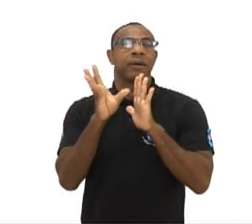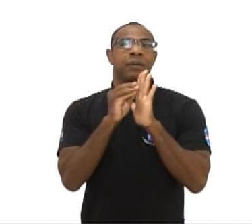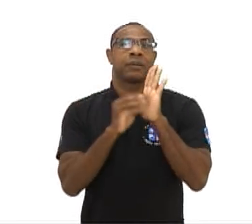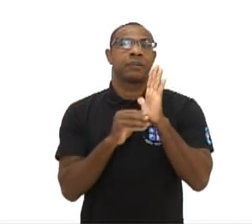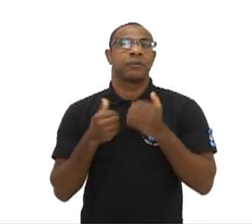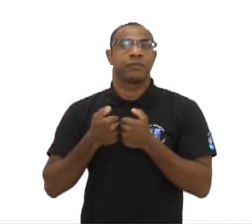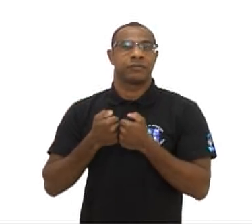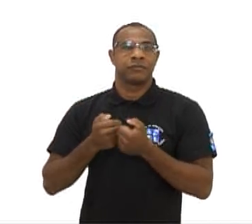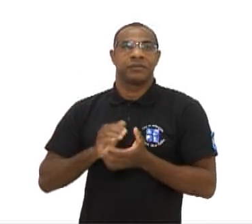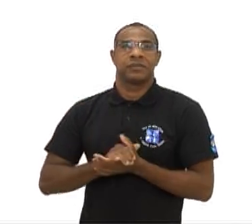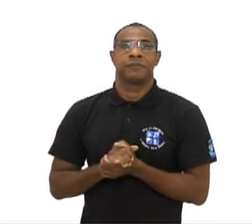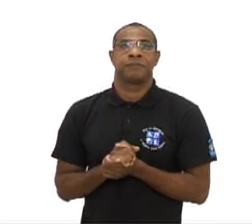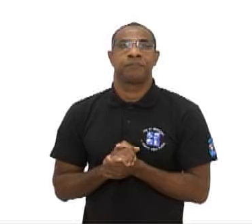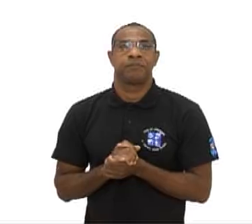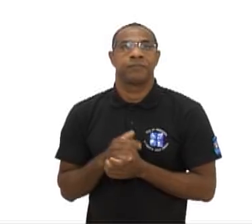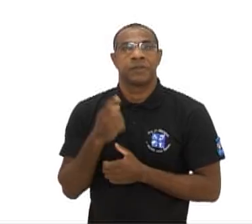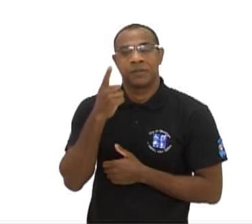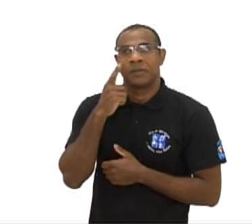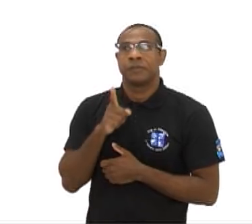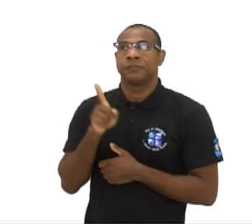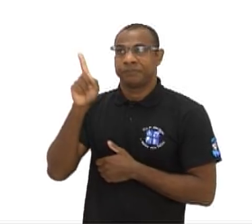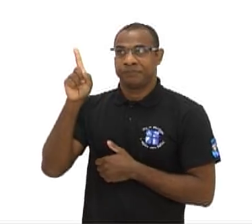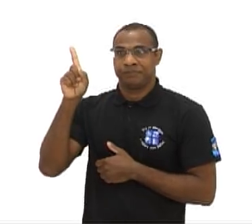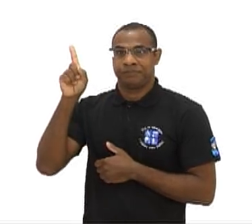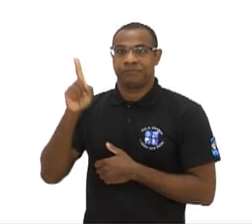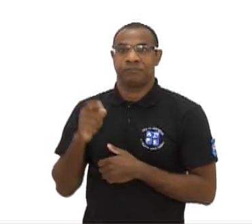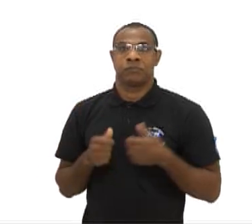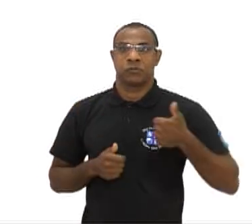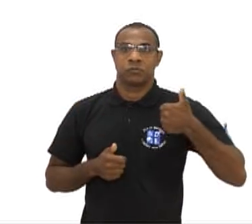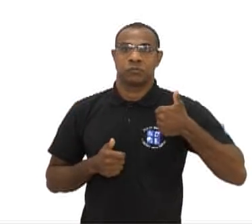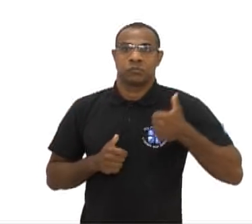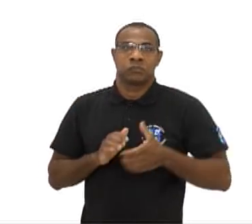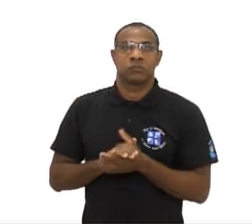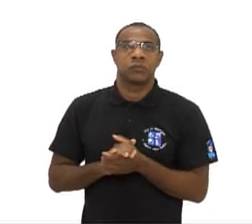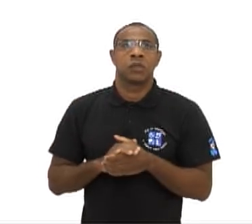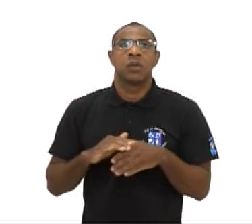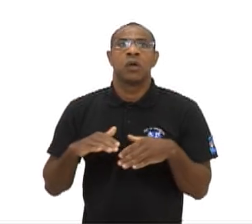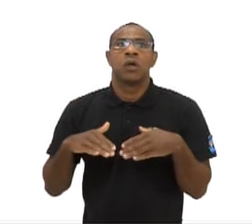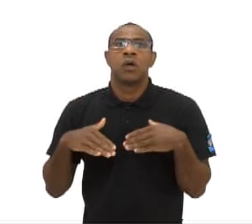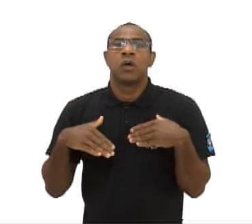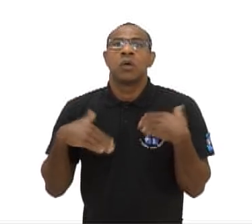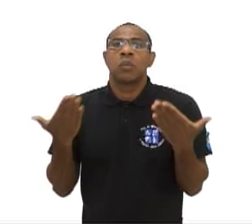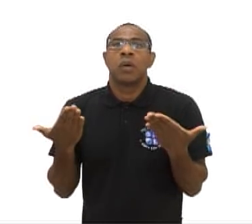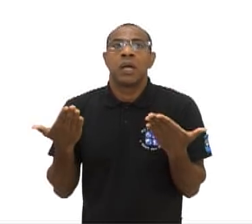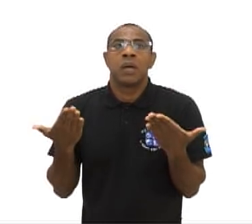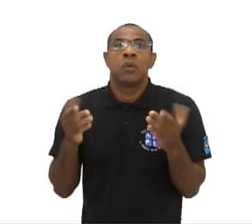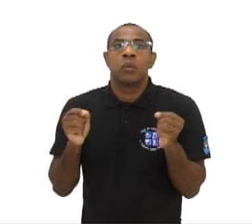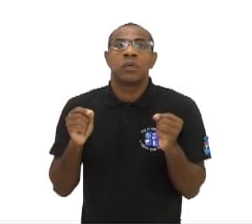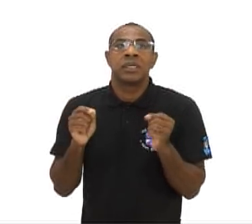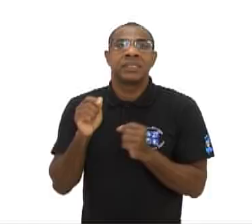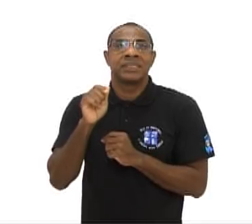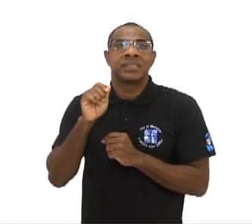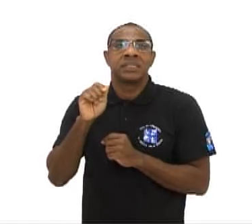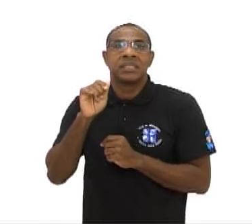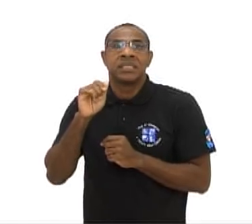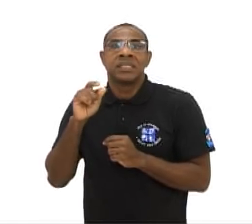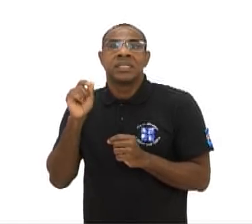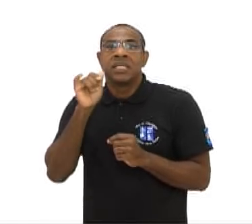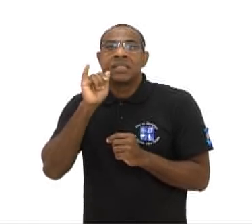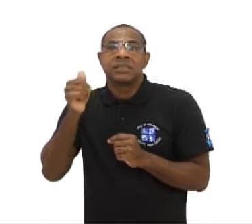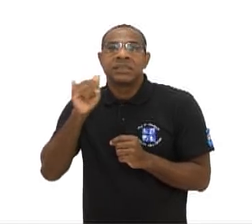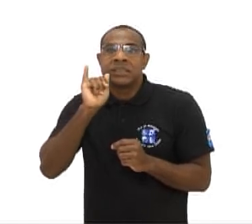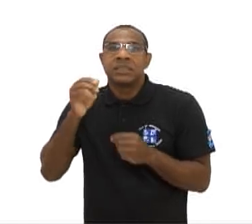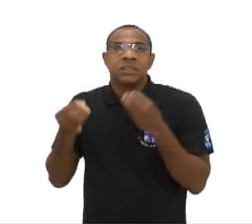física. Vamos lá ler comigo aqui. Número 1. Qual é o dispositivo de circuito que possui a função de